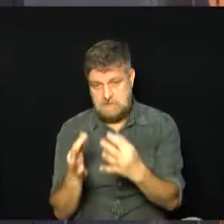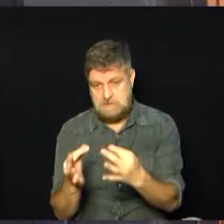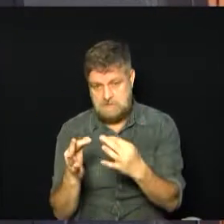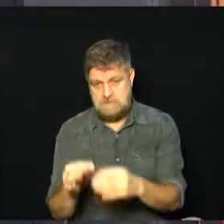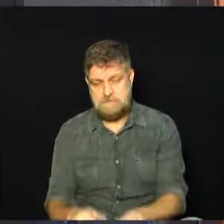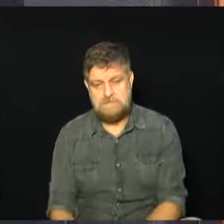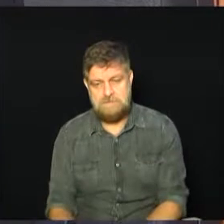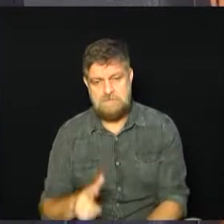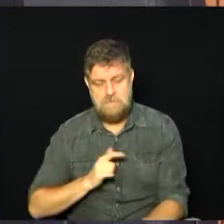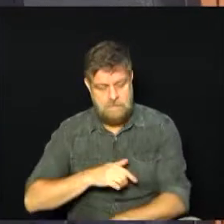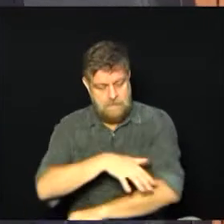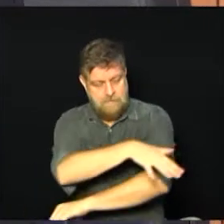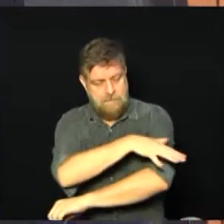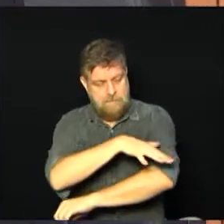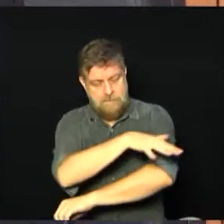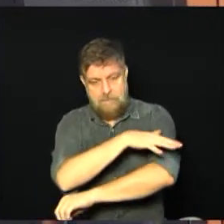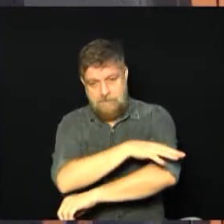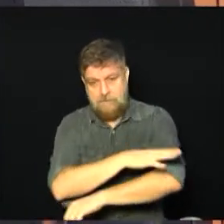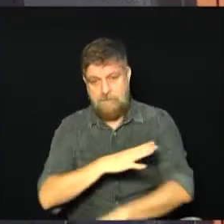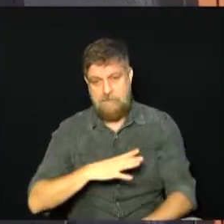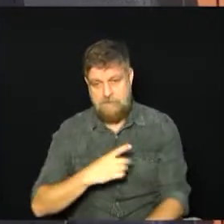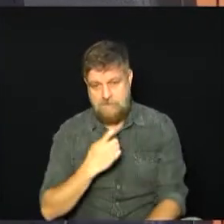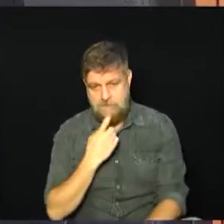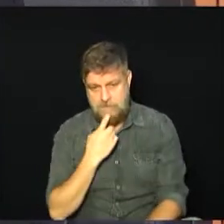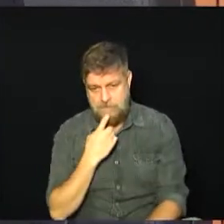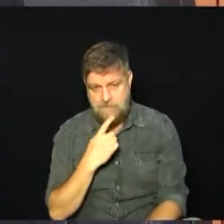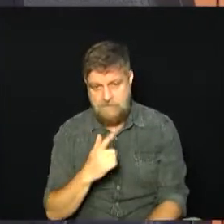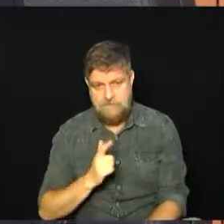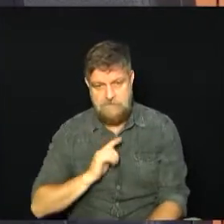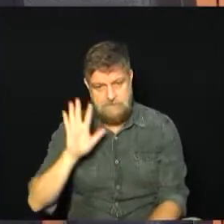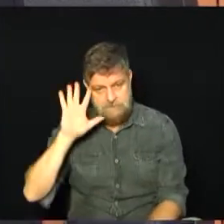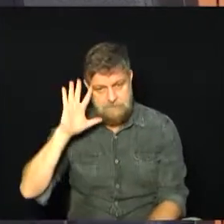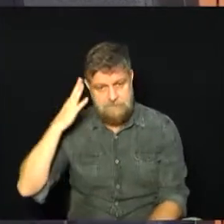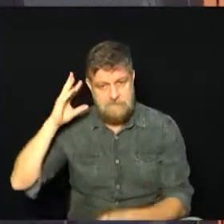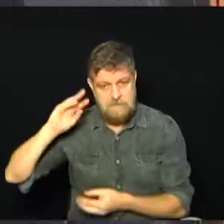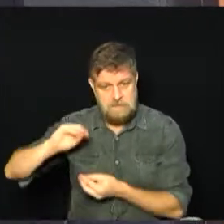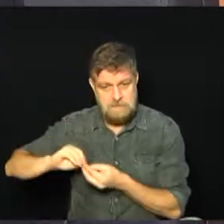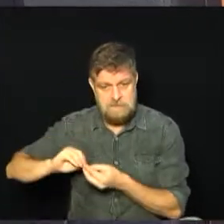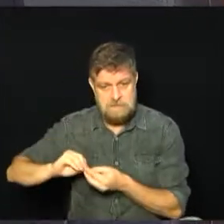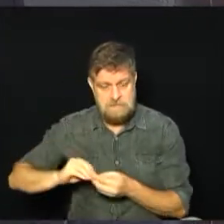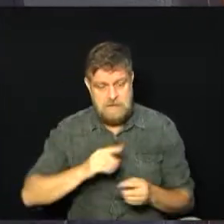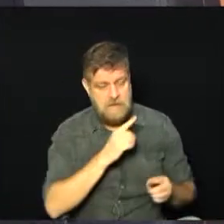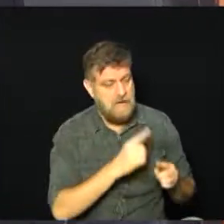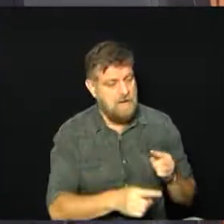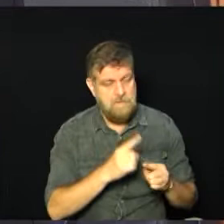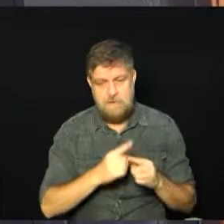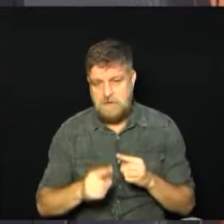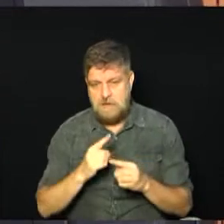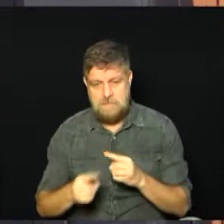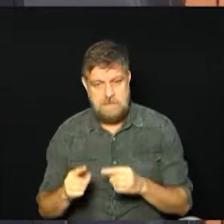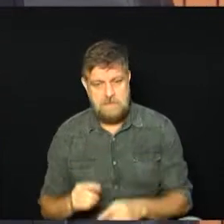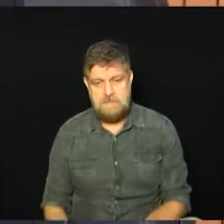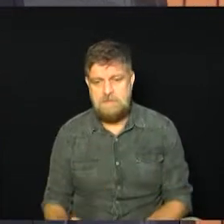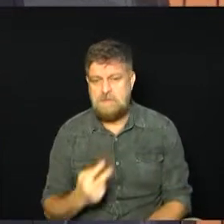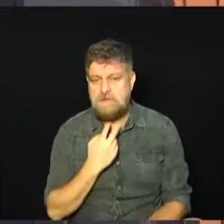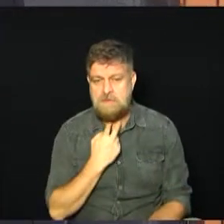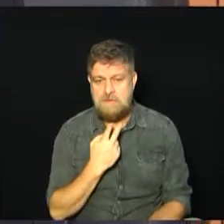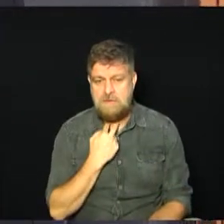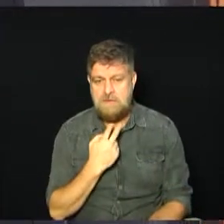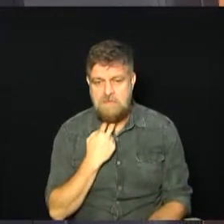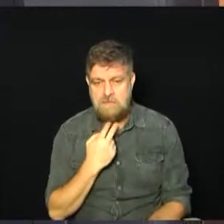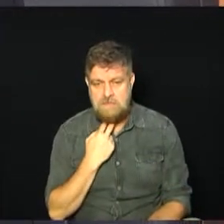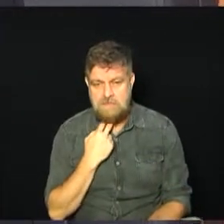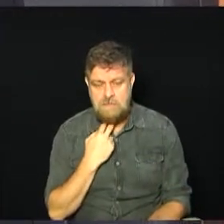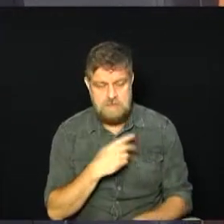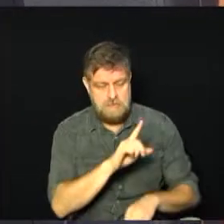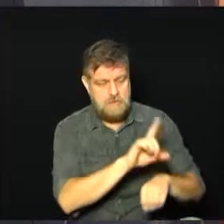Para as praças do município de Campinas, existe uma resolução proibindo qualquer tipo de novas